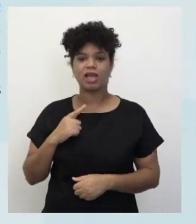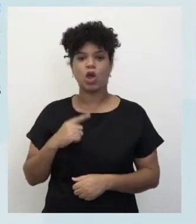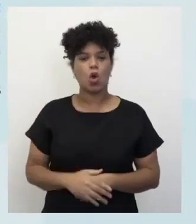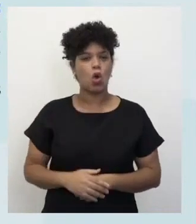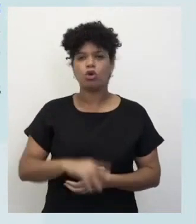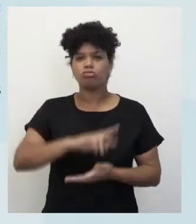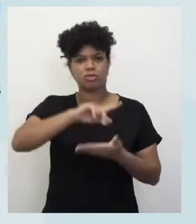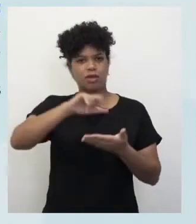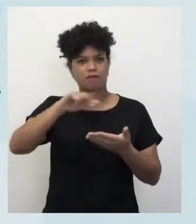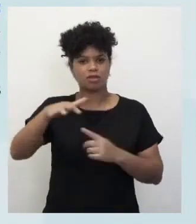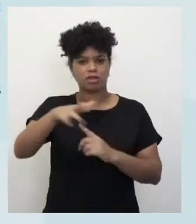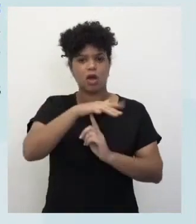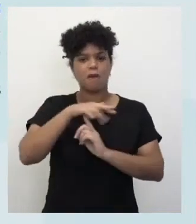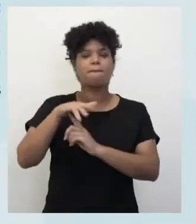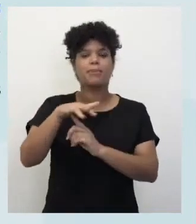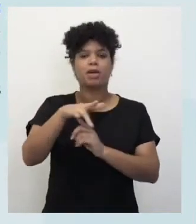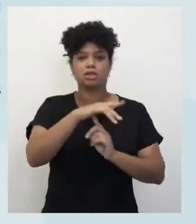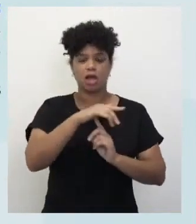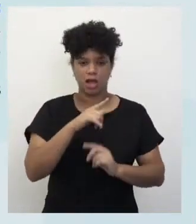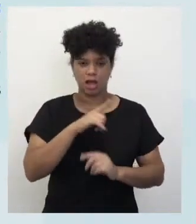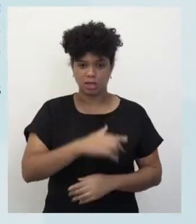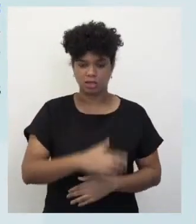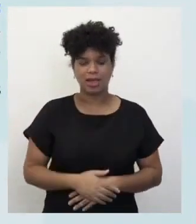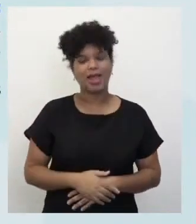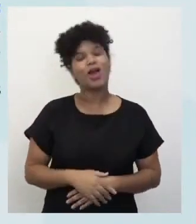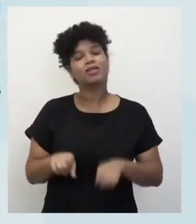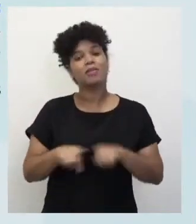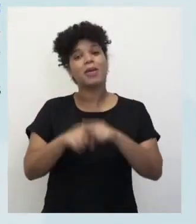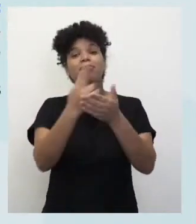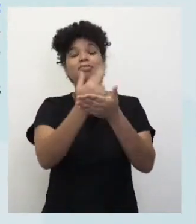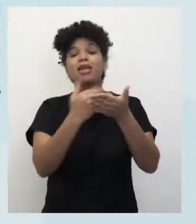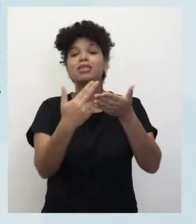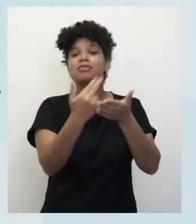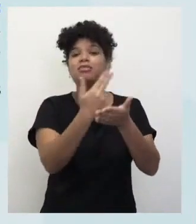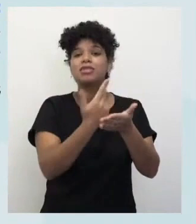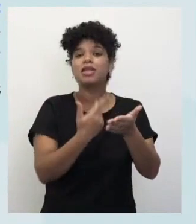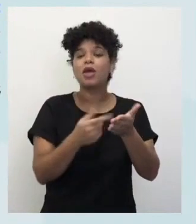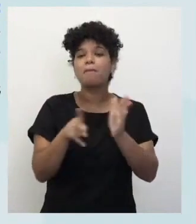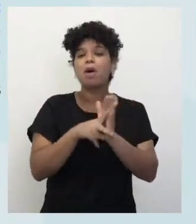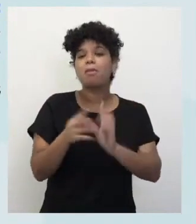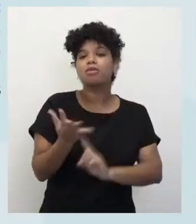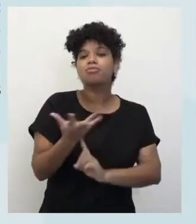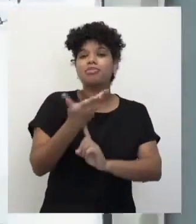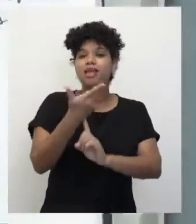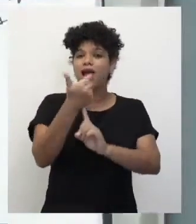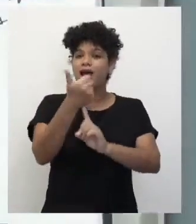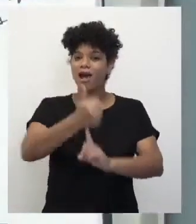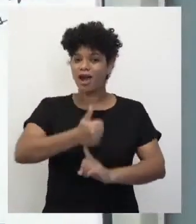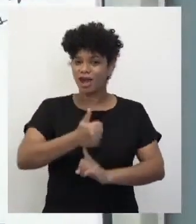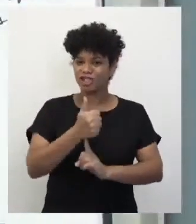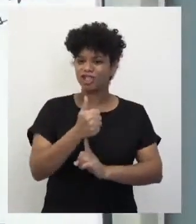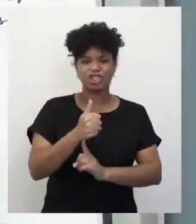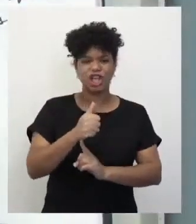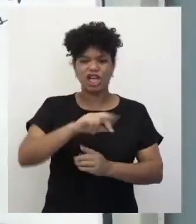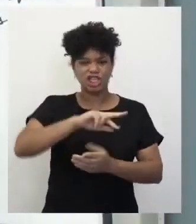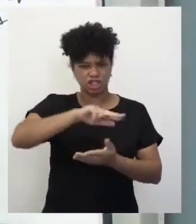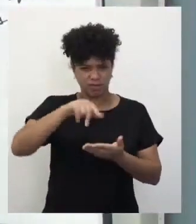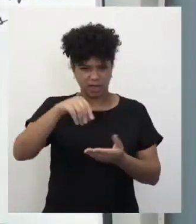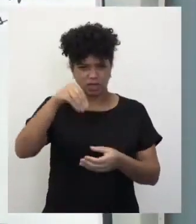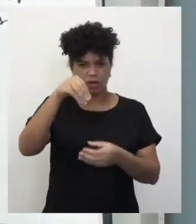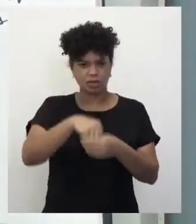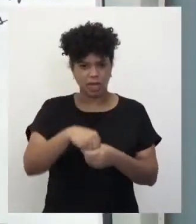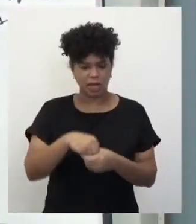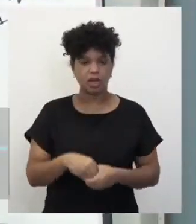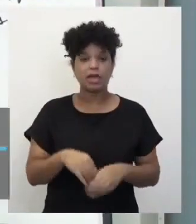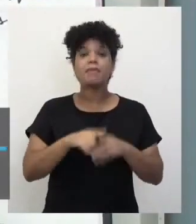em praças públicas, né? Obras de arte, utensílios, né, que aí são pinturas, esculturas, gravuras, enfim, e até mesmo